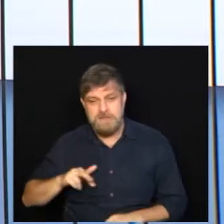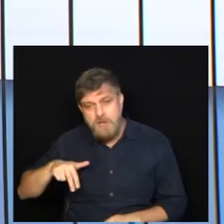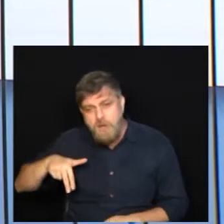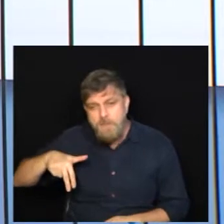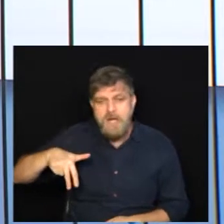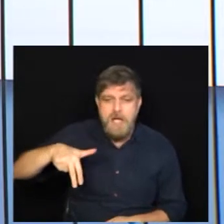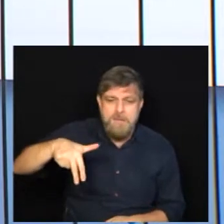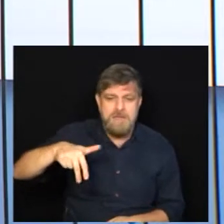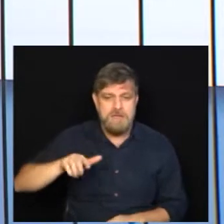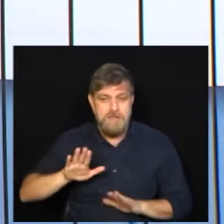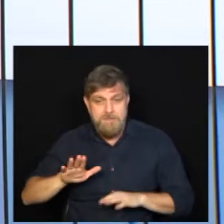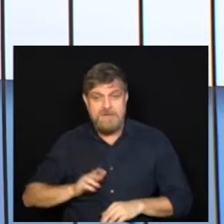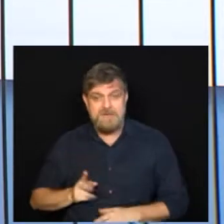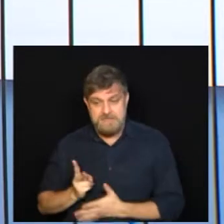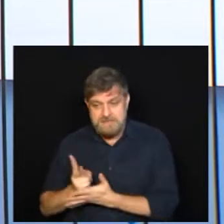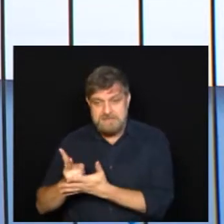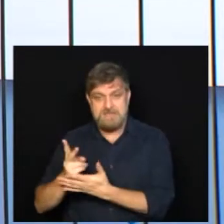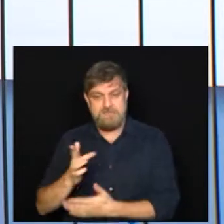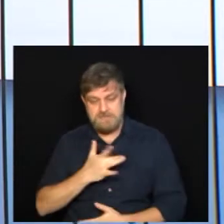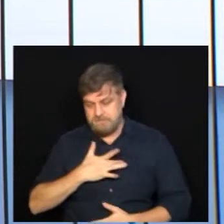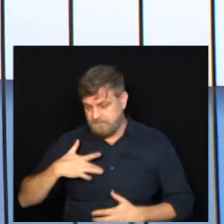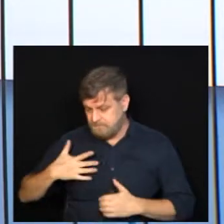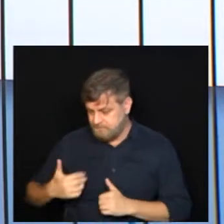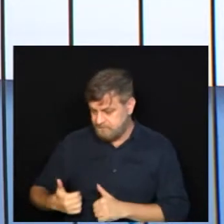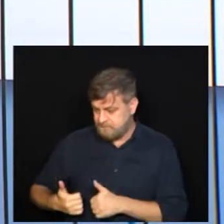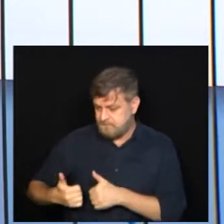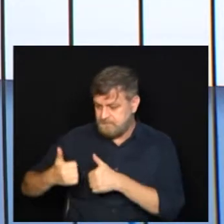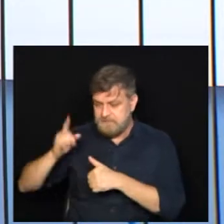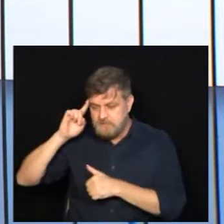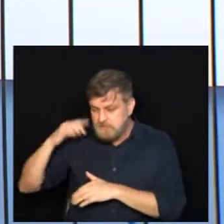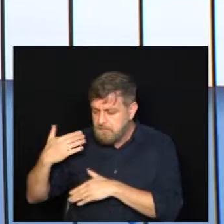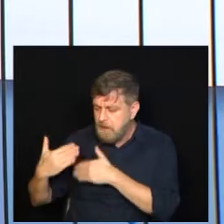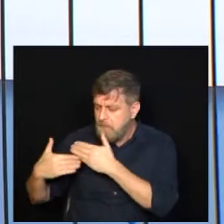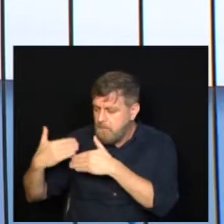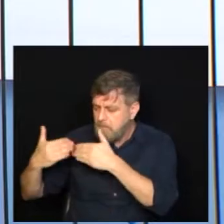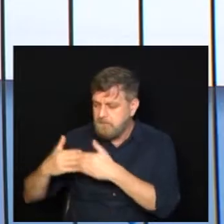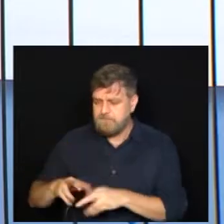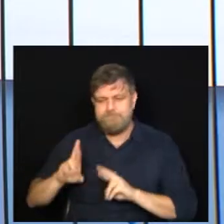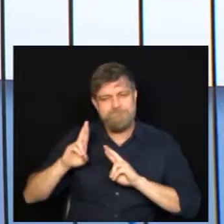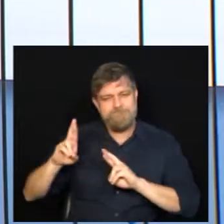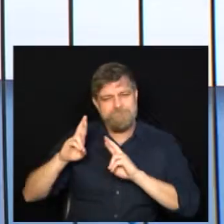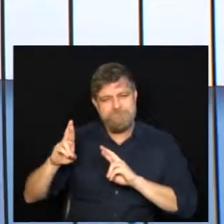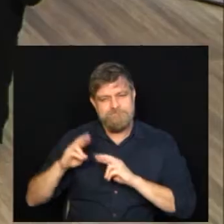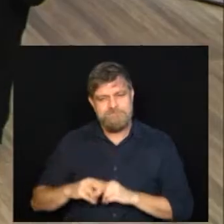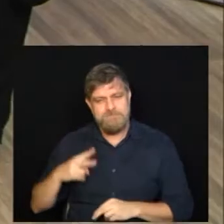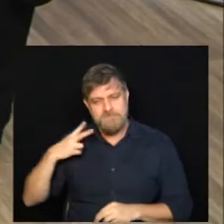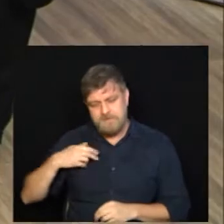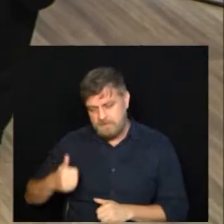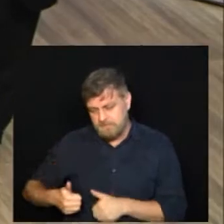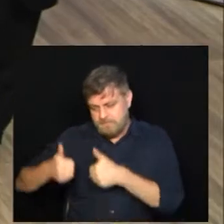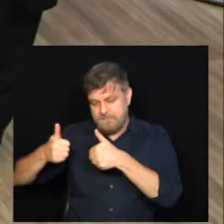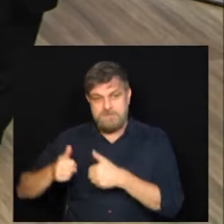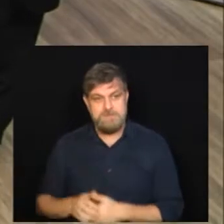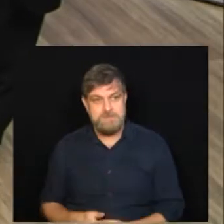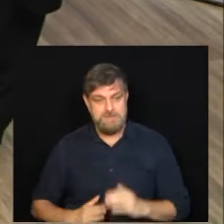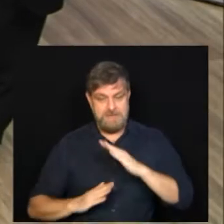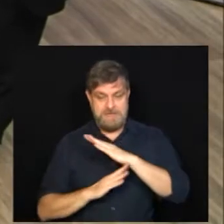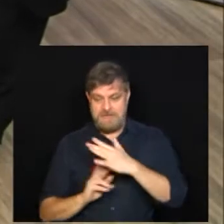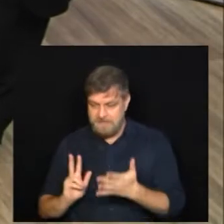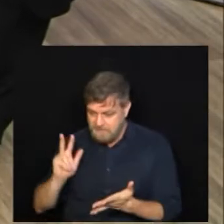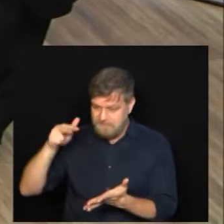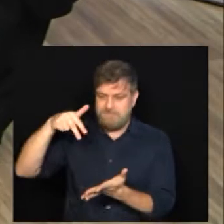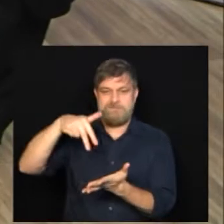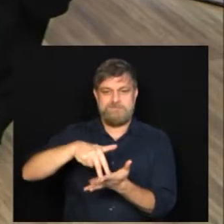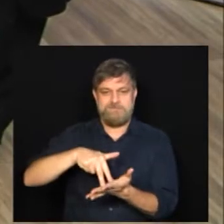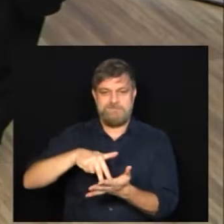caminhada. Porém, continua sentindo melhoras dia a dia. Boa recuperação, vereadora. E o quanto antes estará de volta